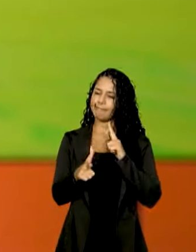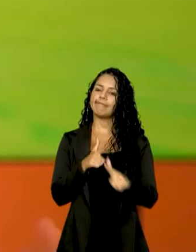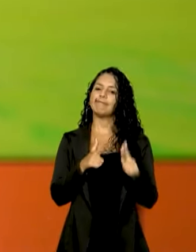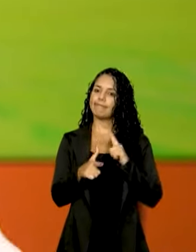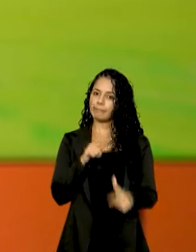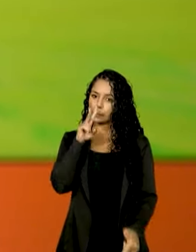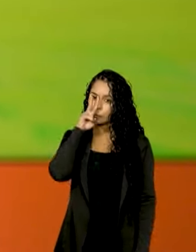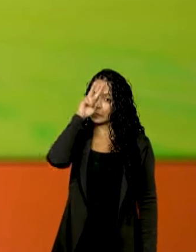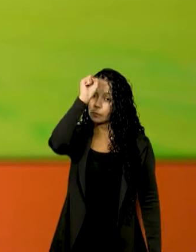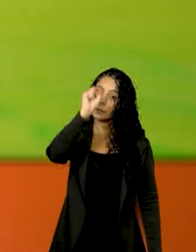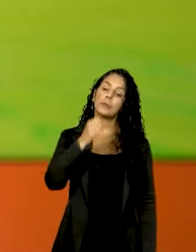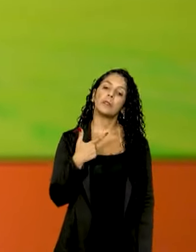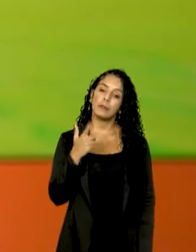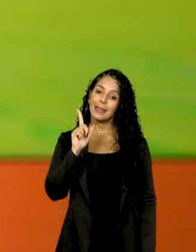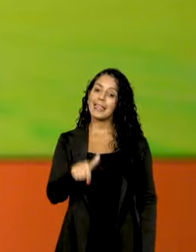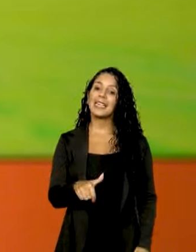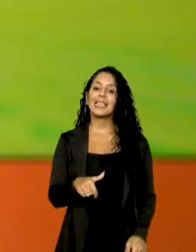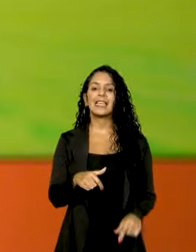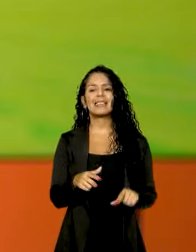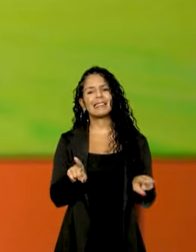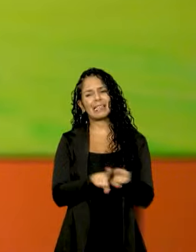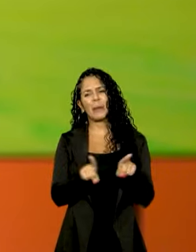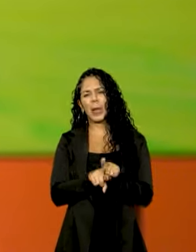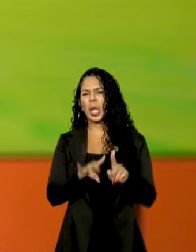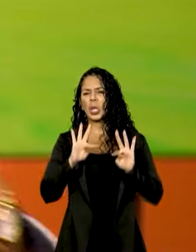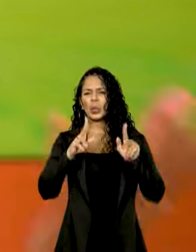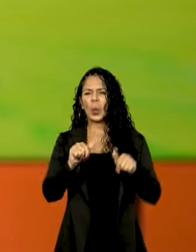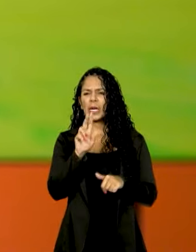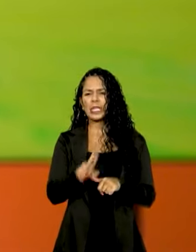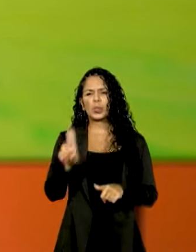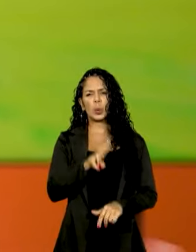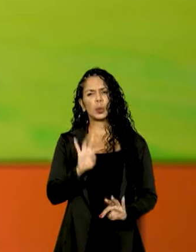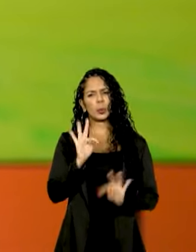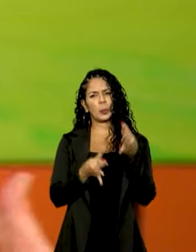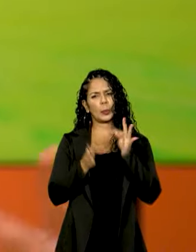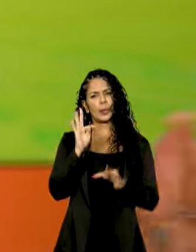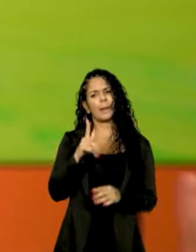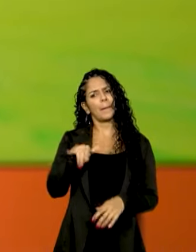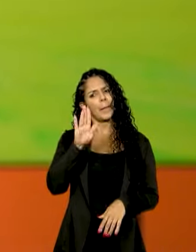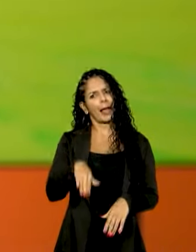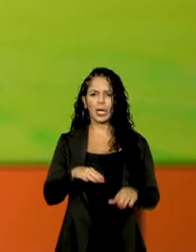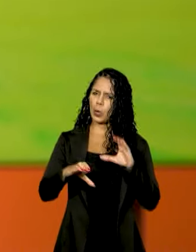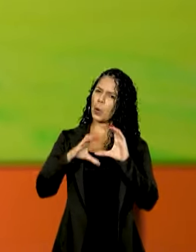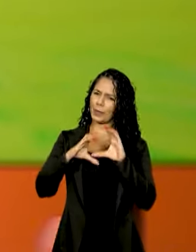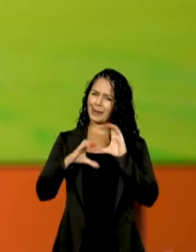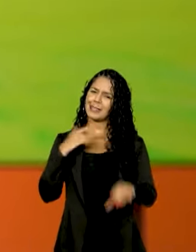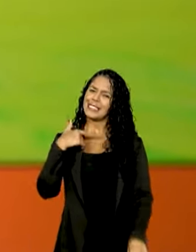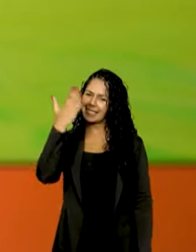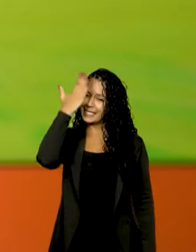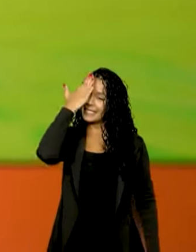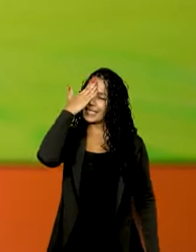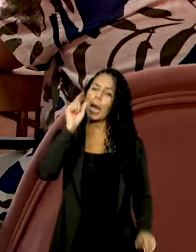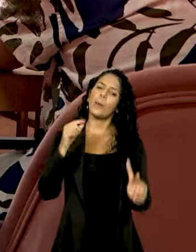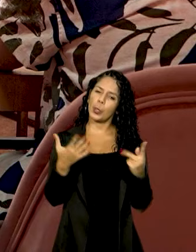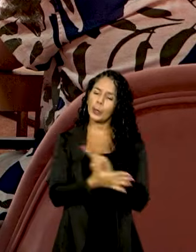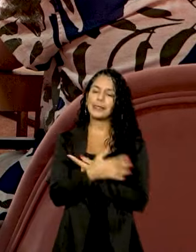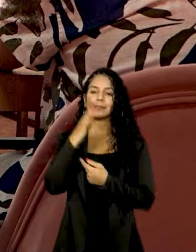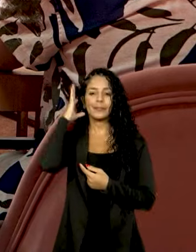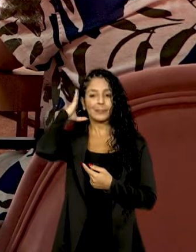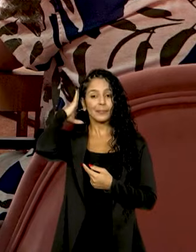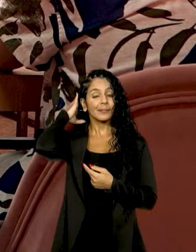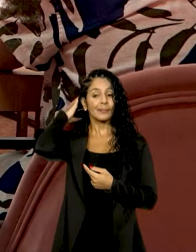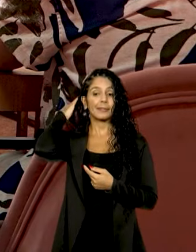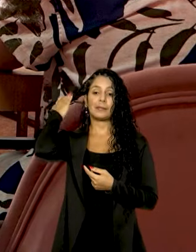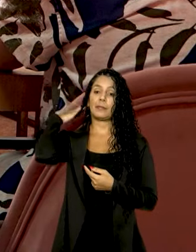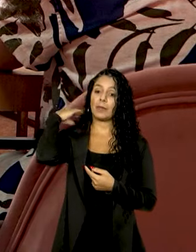muito grande, que é essa informatização toda, para quem é comunicador, sabe o que está acontecendo. A